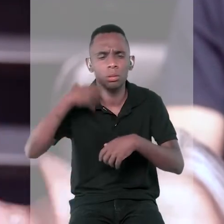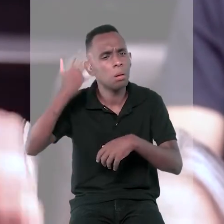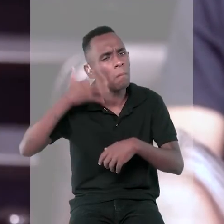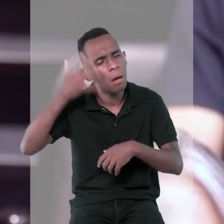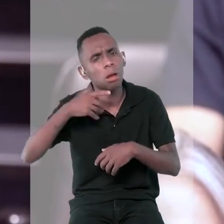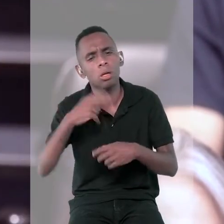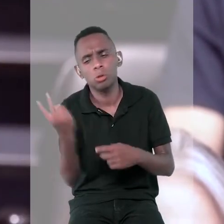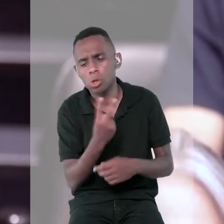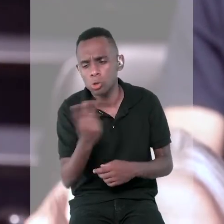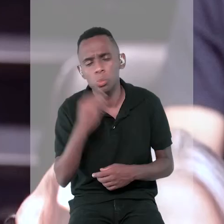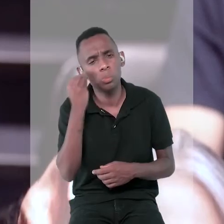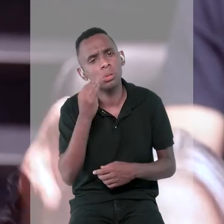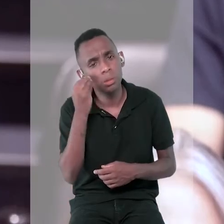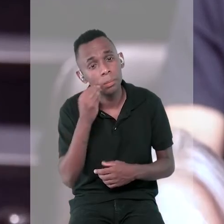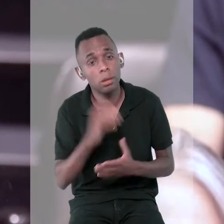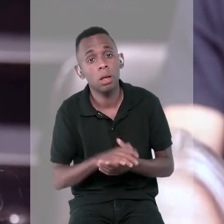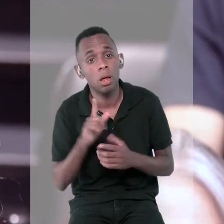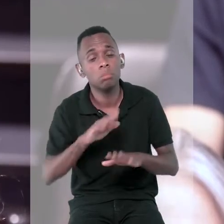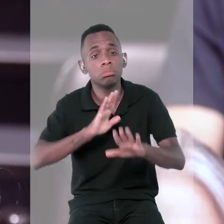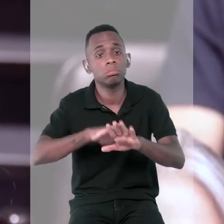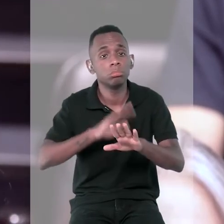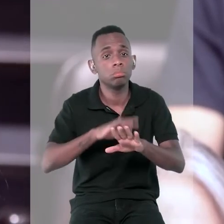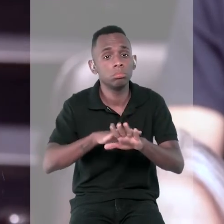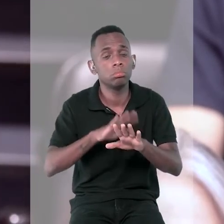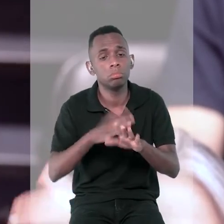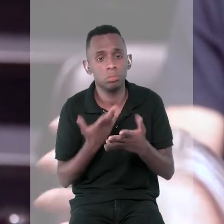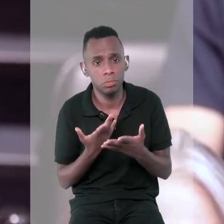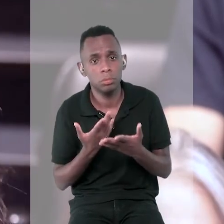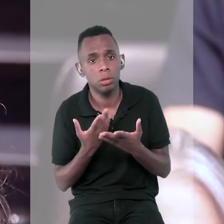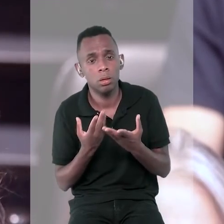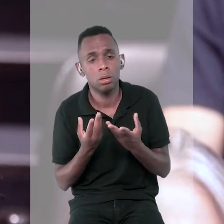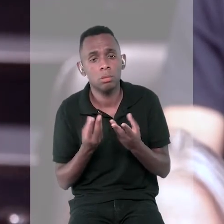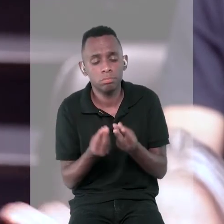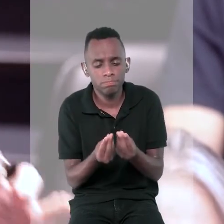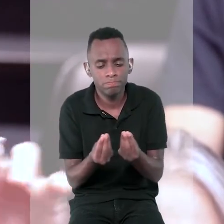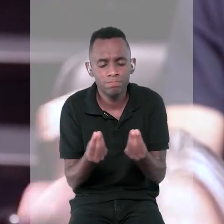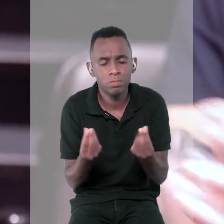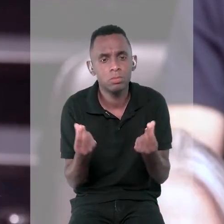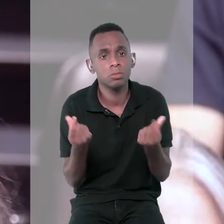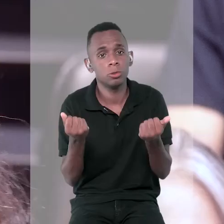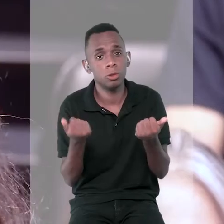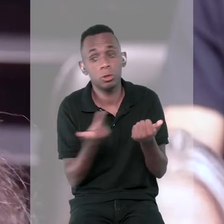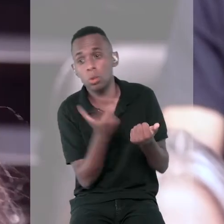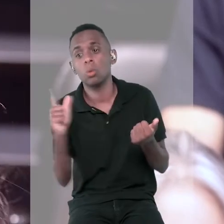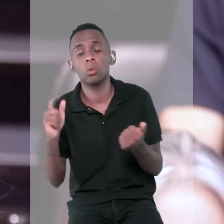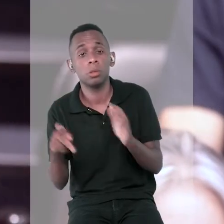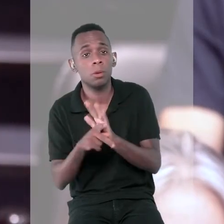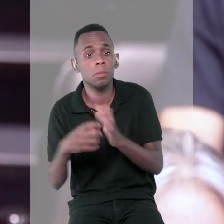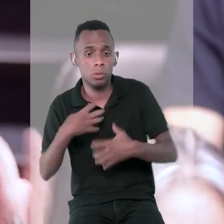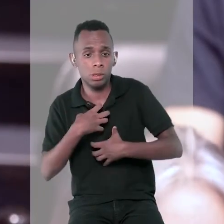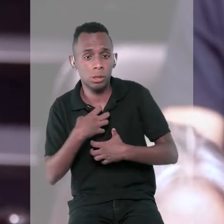duas, que é justamente a vulnerabilidade, a fragilidade, este outro lado. Se